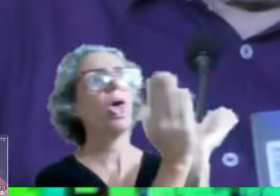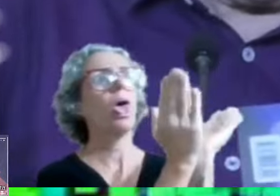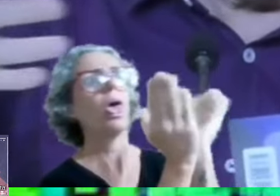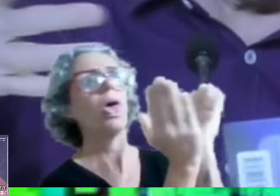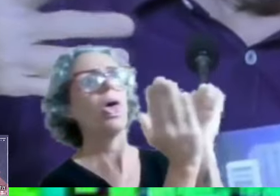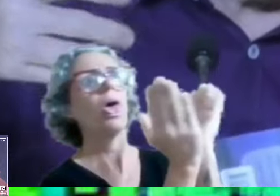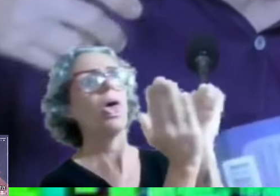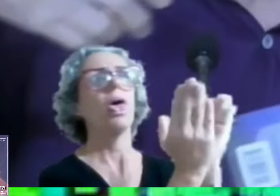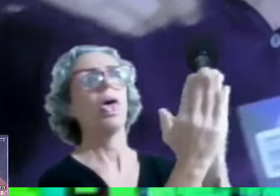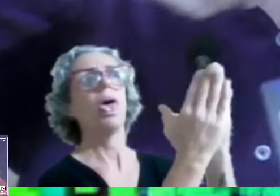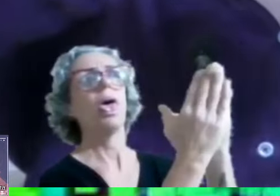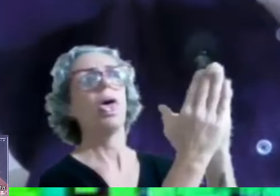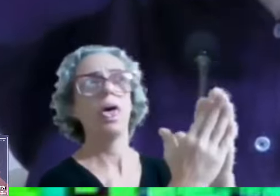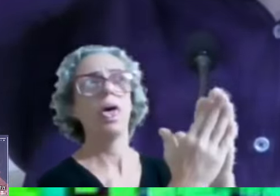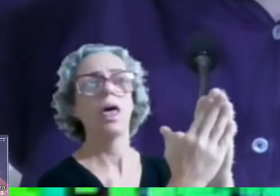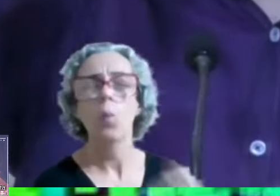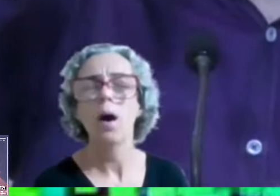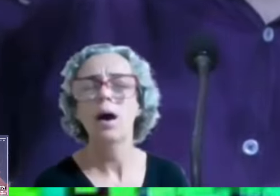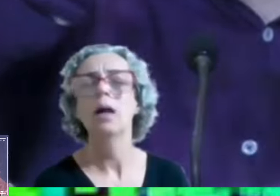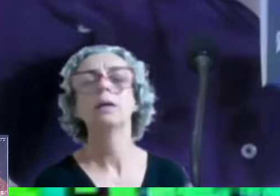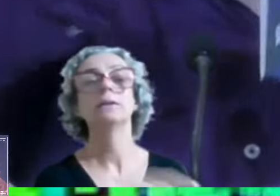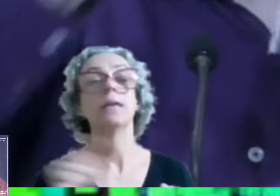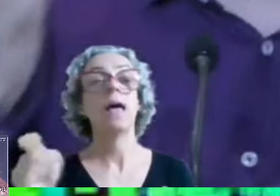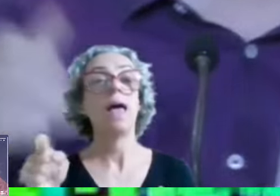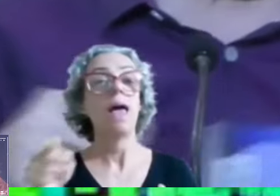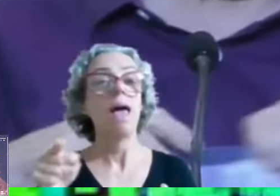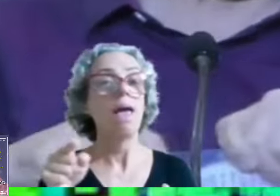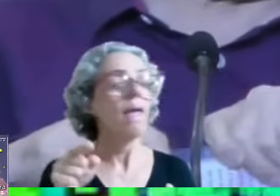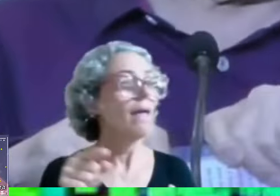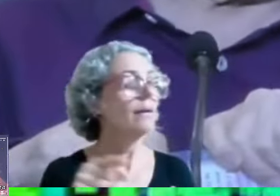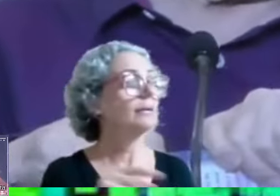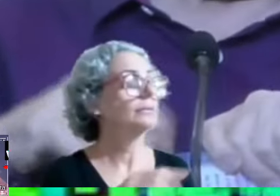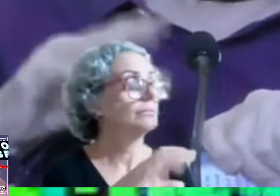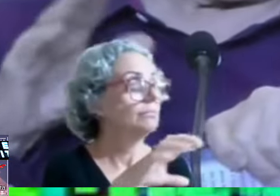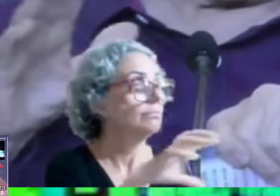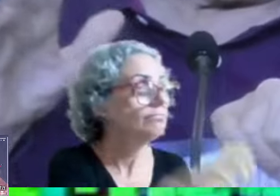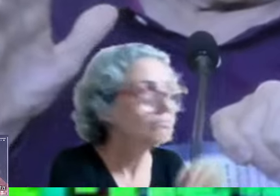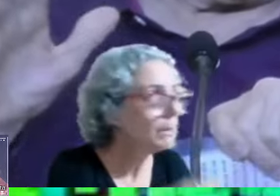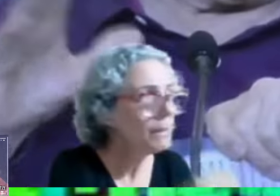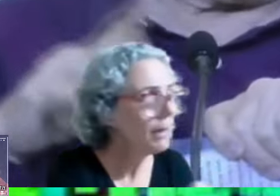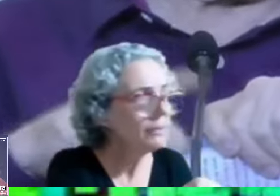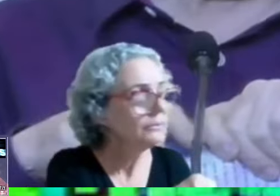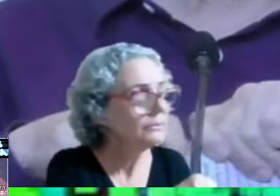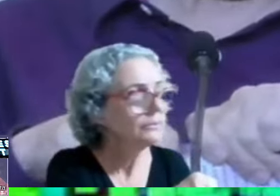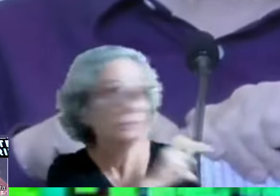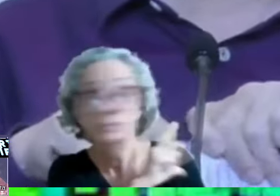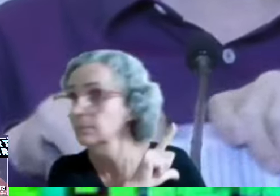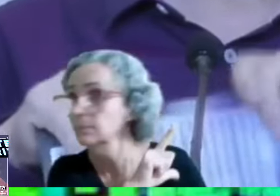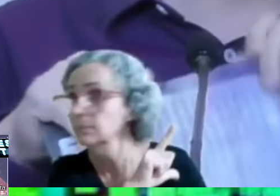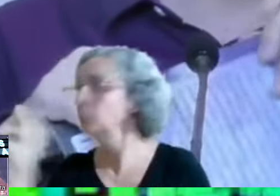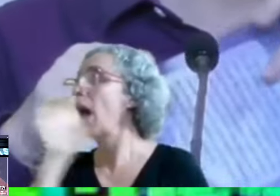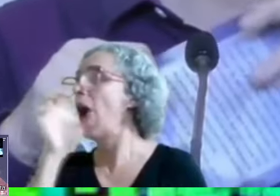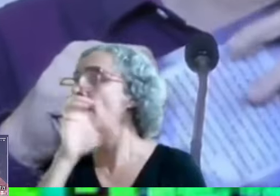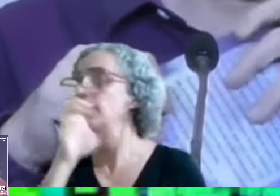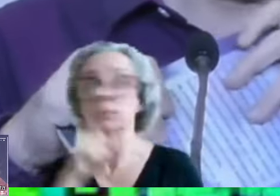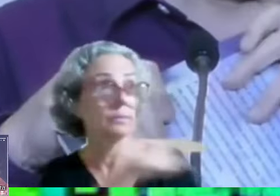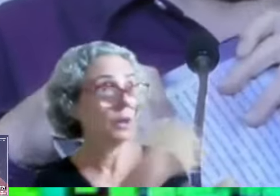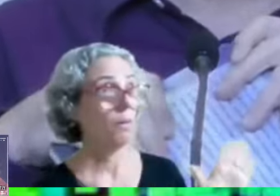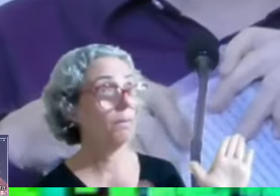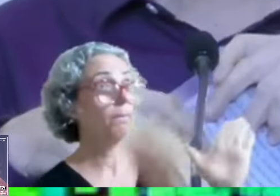ouro, colocou e saiu correndo, e a montanha fechou a porta. Somente abriria daí a 100